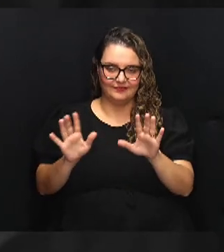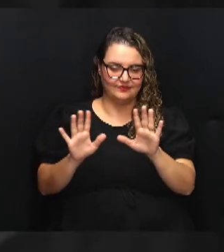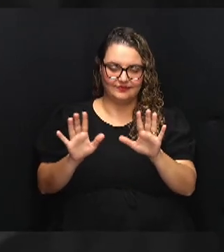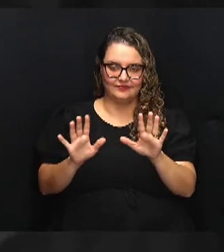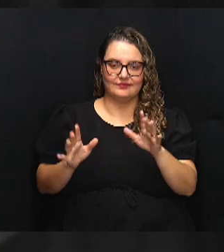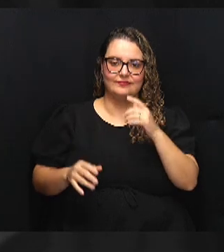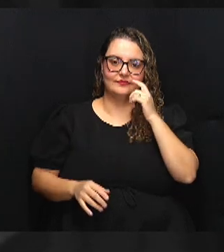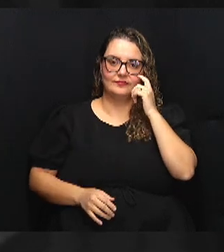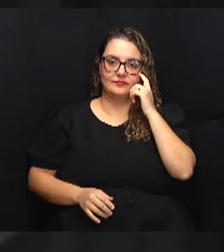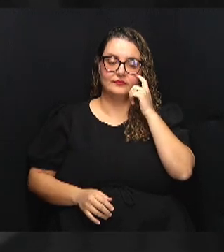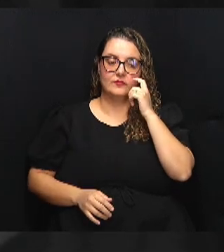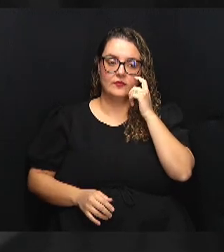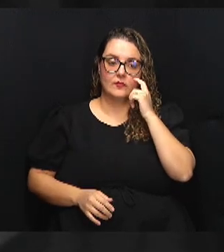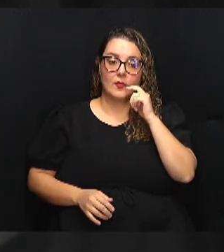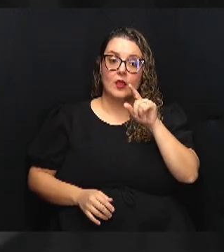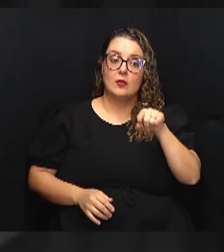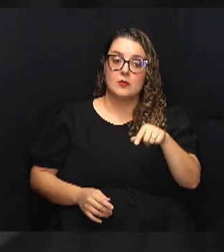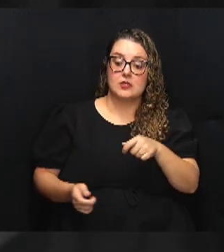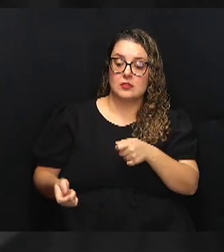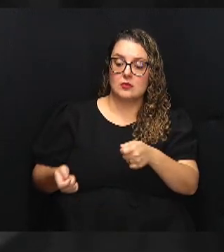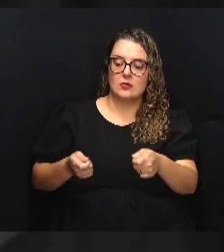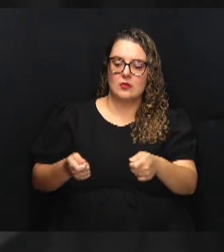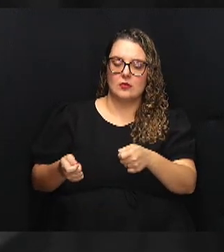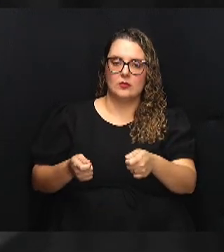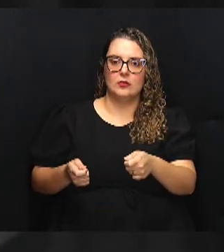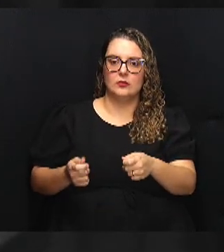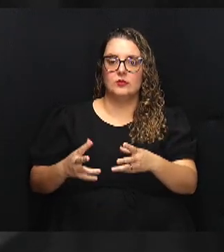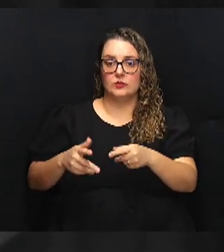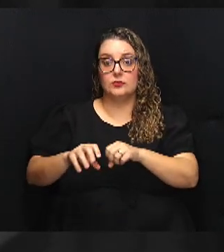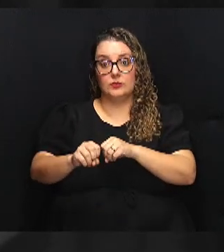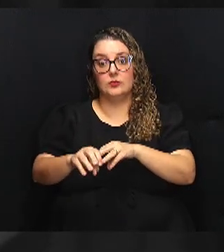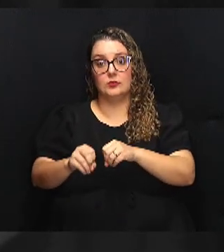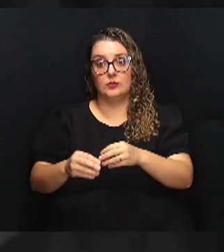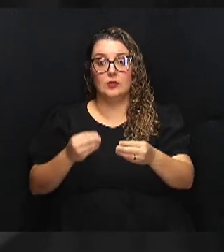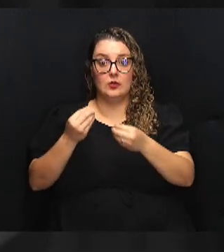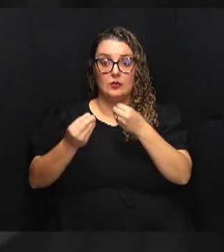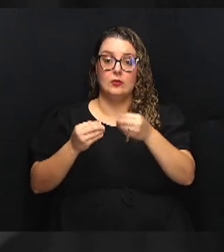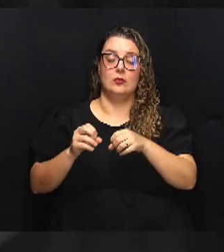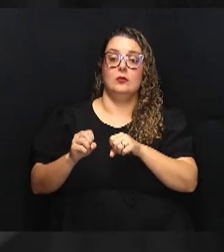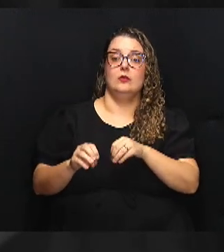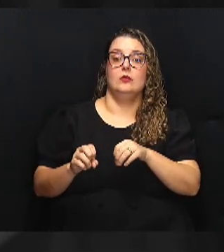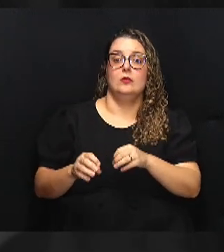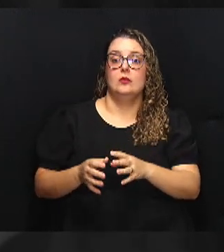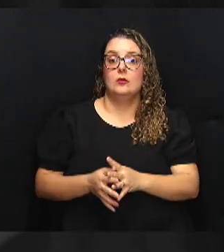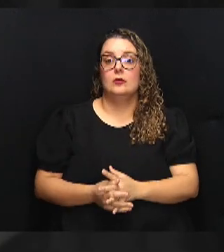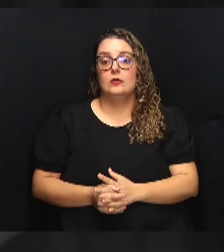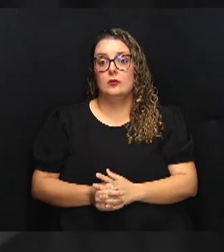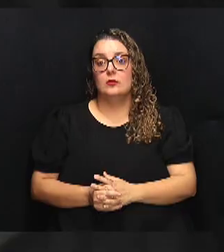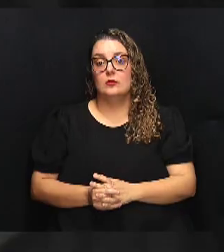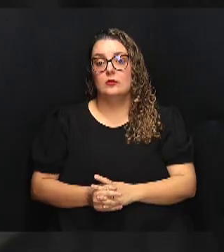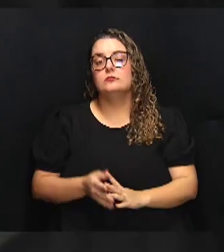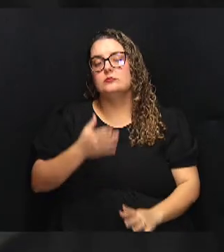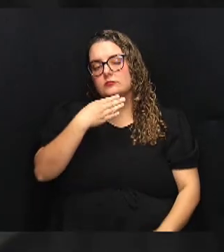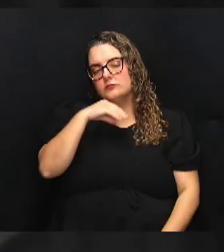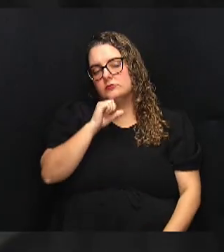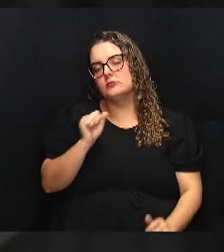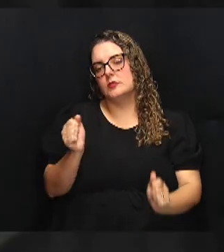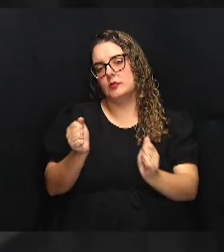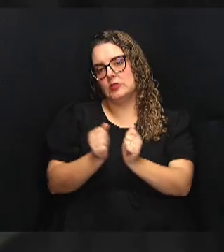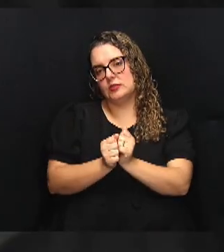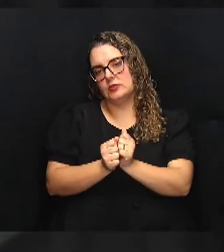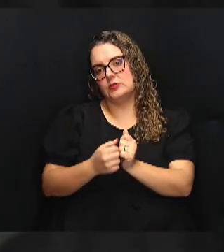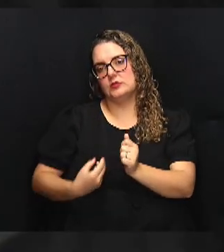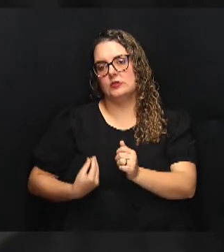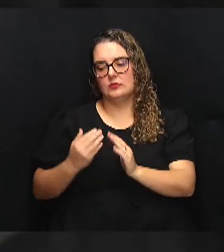contrário, né, mas é um controle daquilo que está sendo ensinado, como está sendo ensinado. Então o pai pode se aproximar da vida escolar